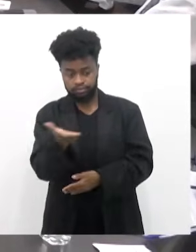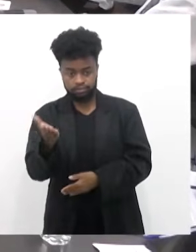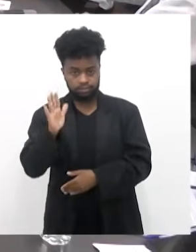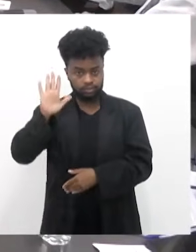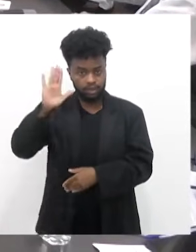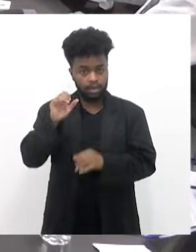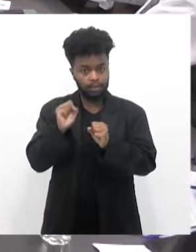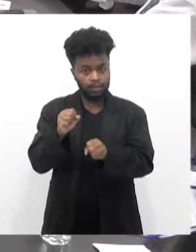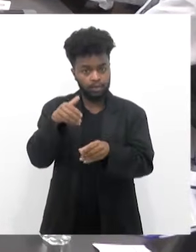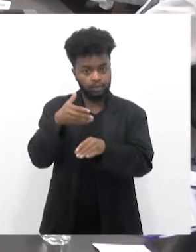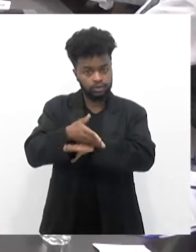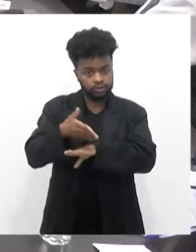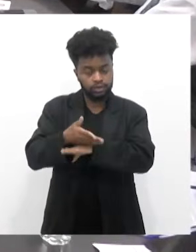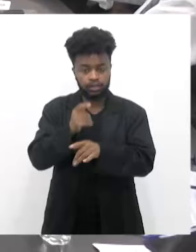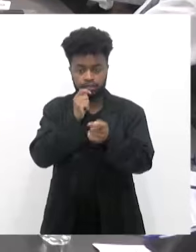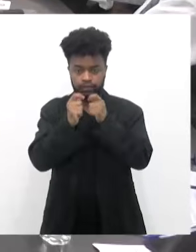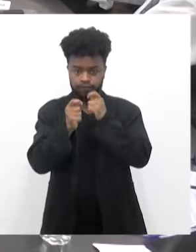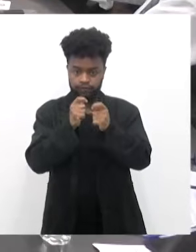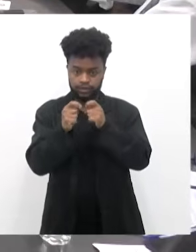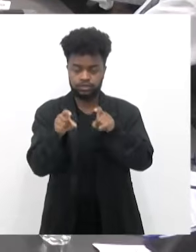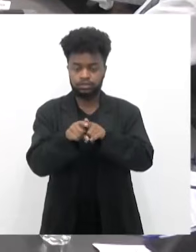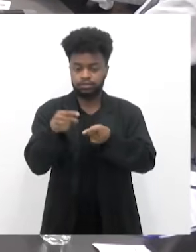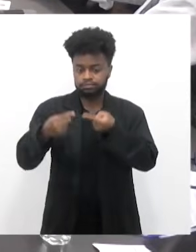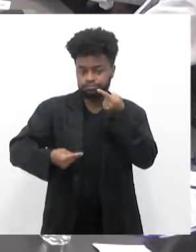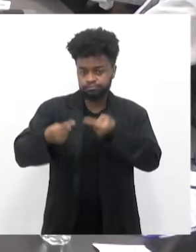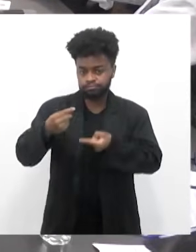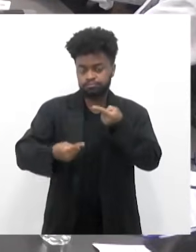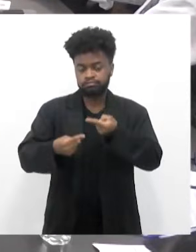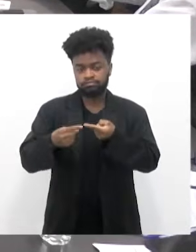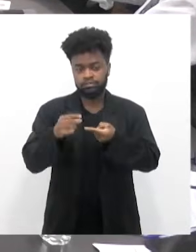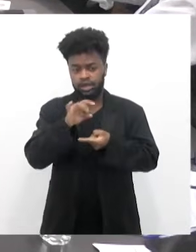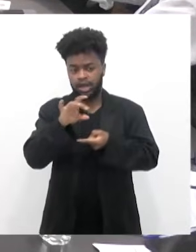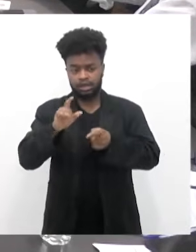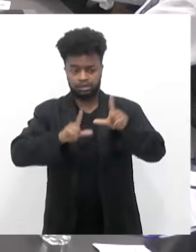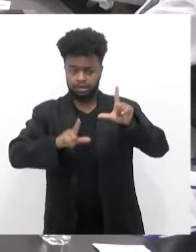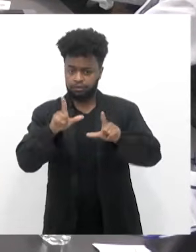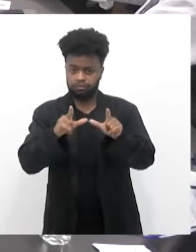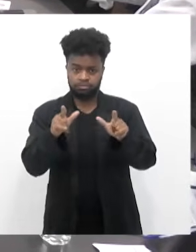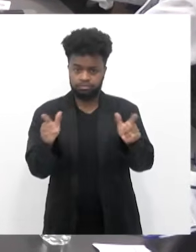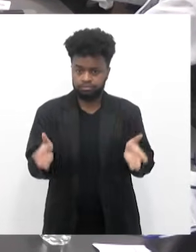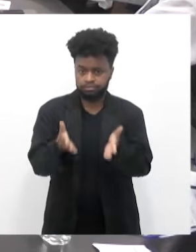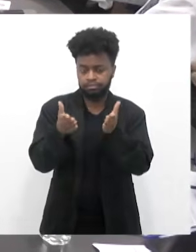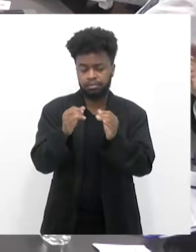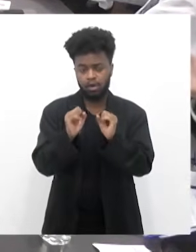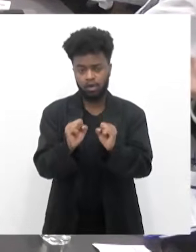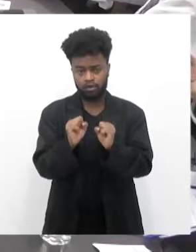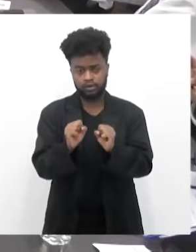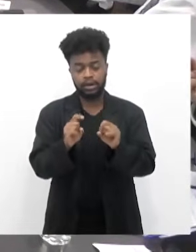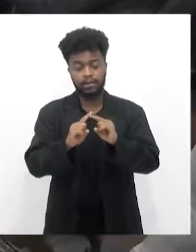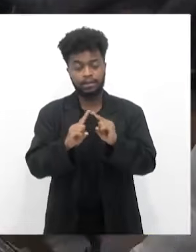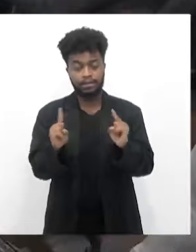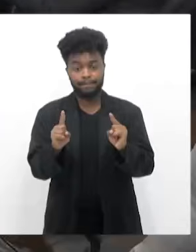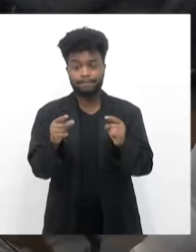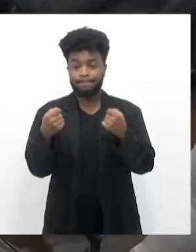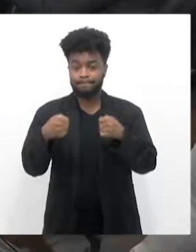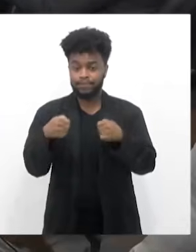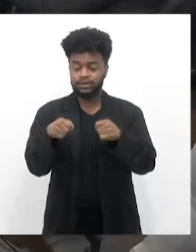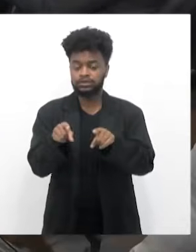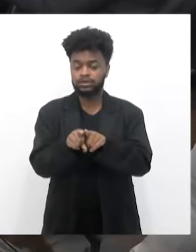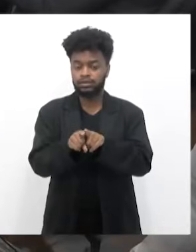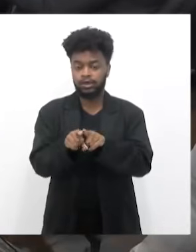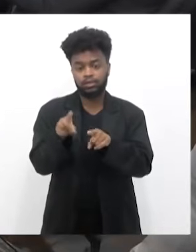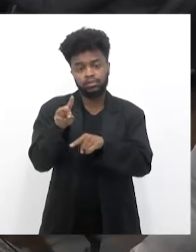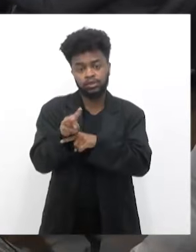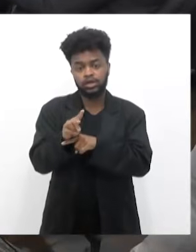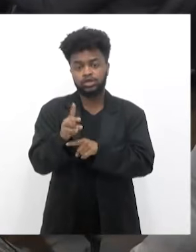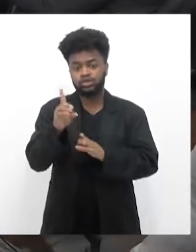participar de entrevistas, debates promovidos por emissoras, redes de comunicação, desde que seja preservado também o